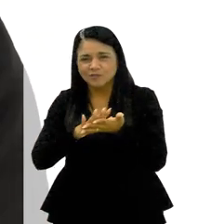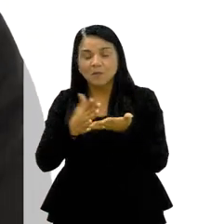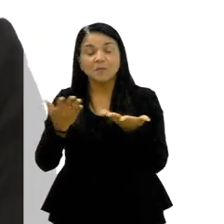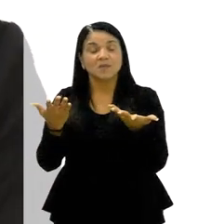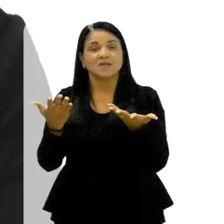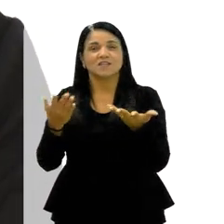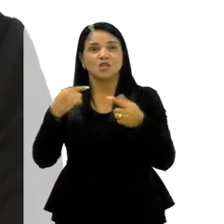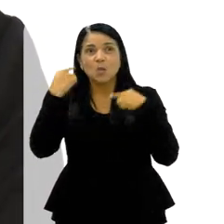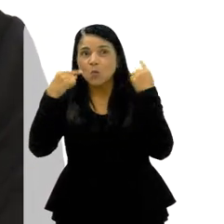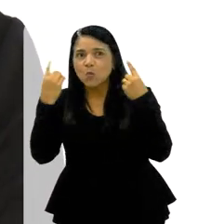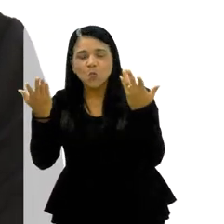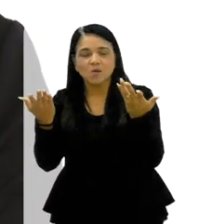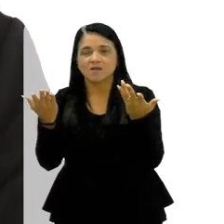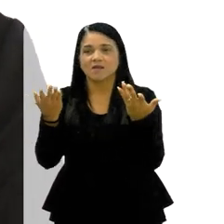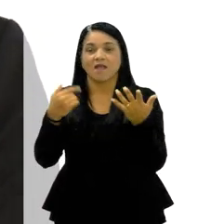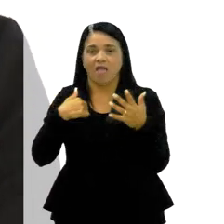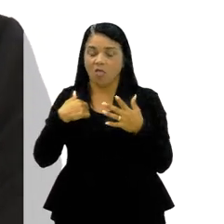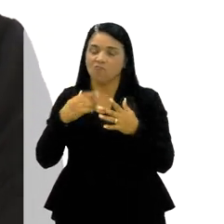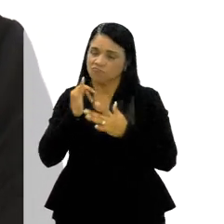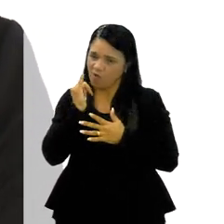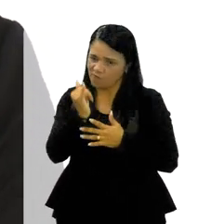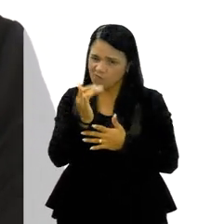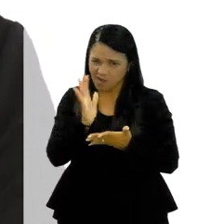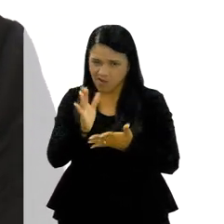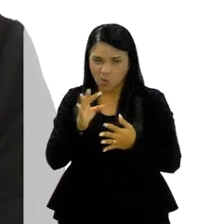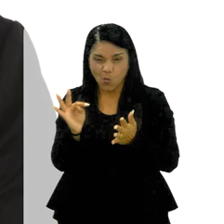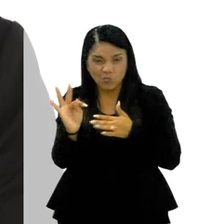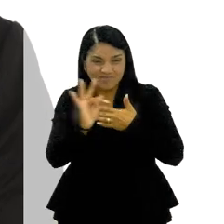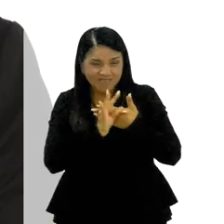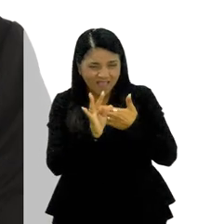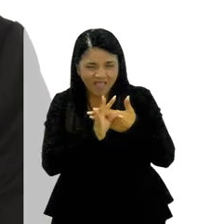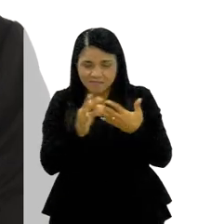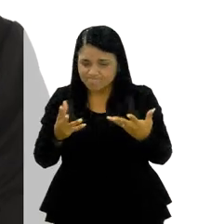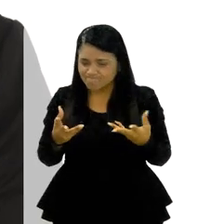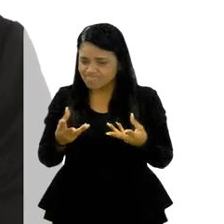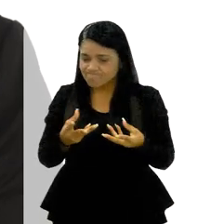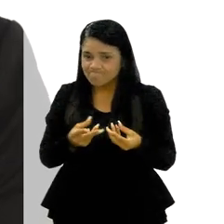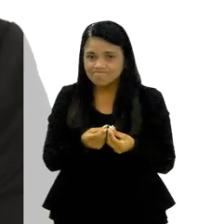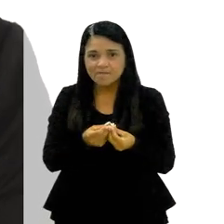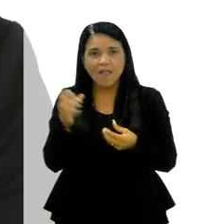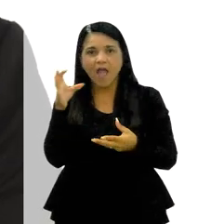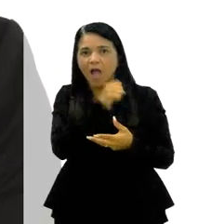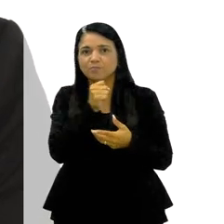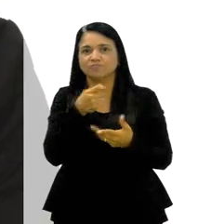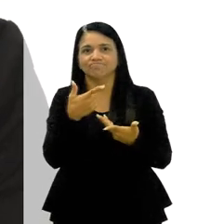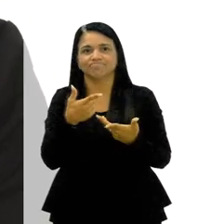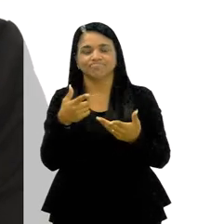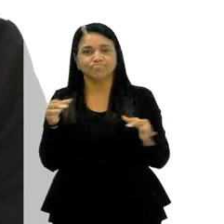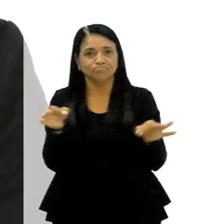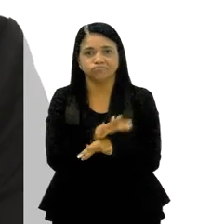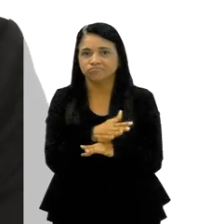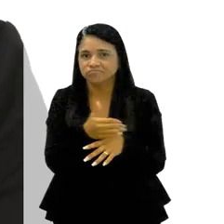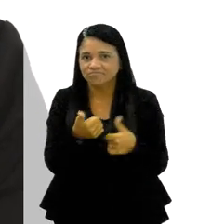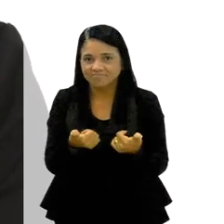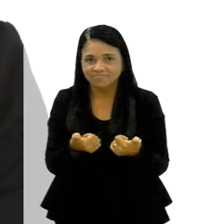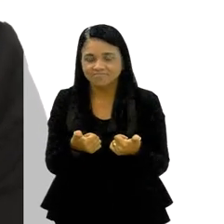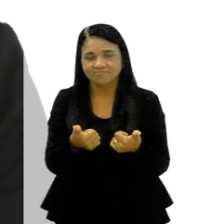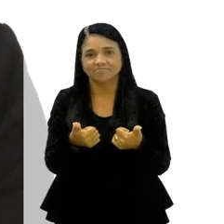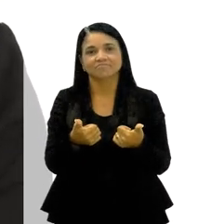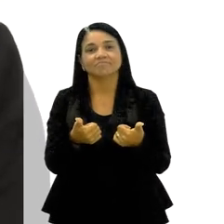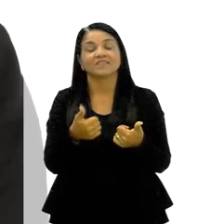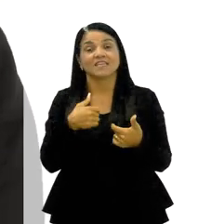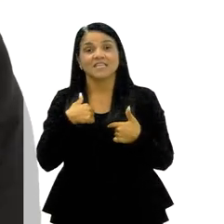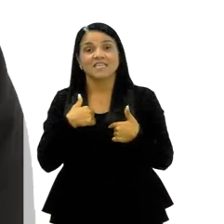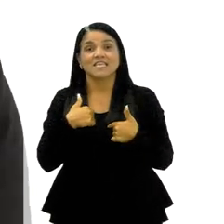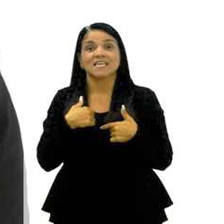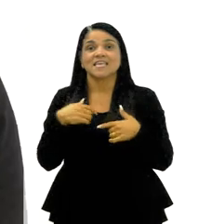muita loucura e tal? Como eu falei no início, eu sou um cara que tem uma técnica apurada muito grande e consigo fazer com muita rapidez. E eu